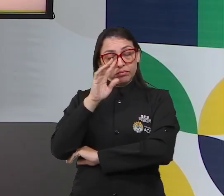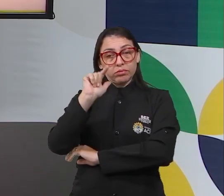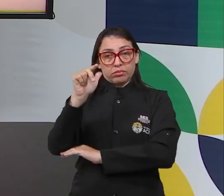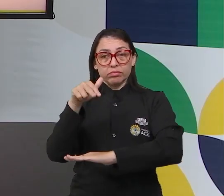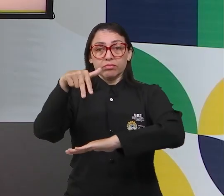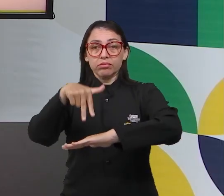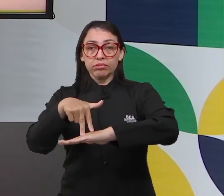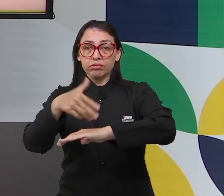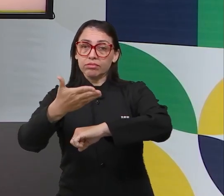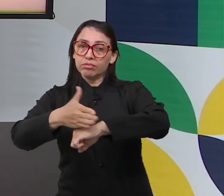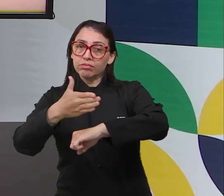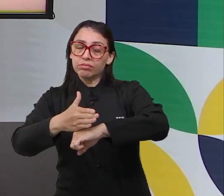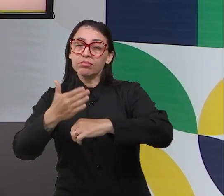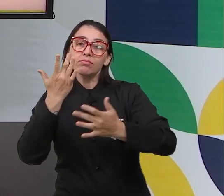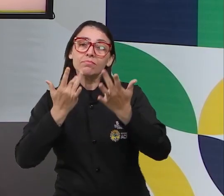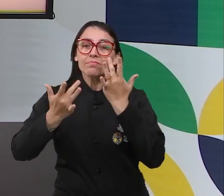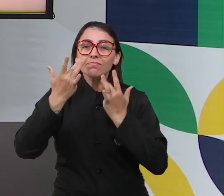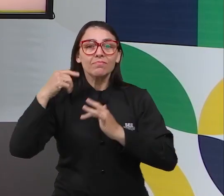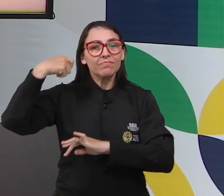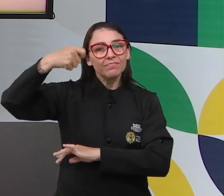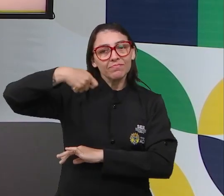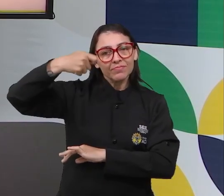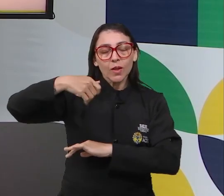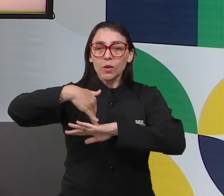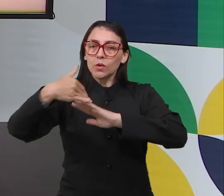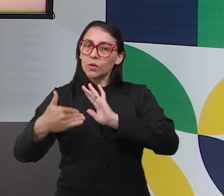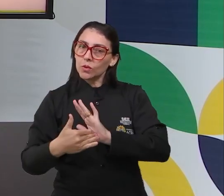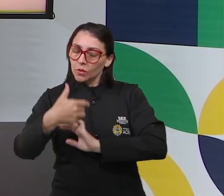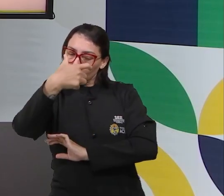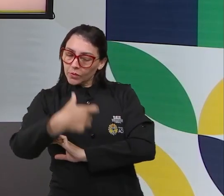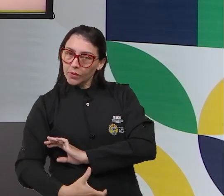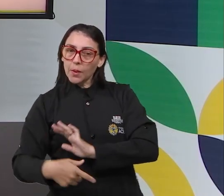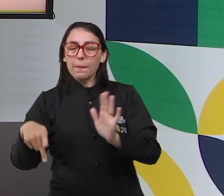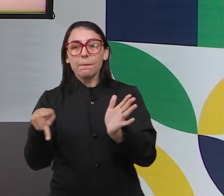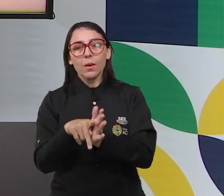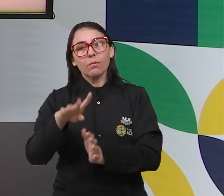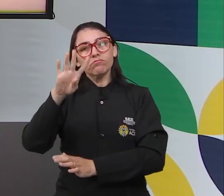e ora nós estamos como atores. Então, todos somos